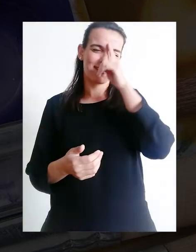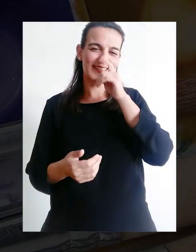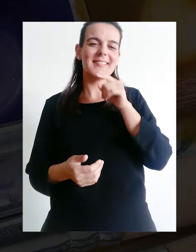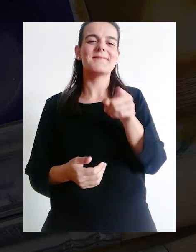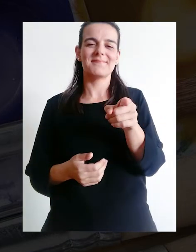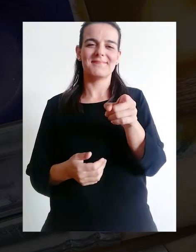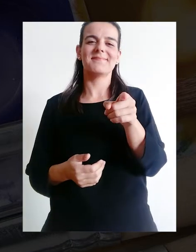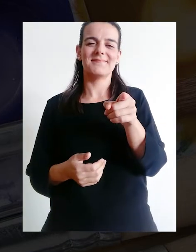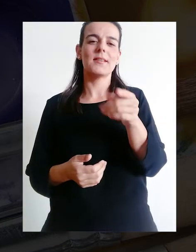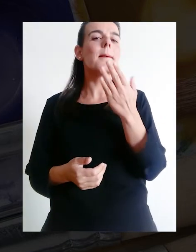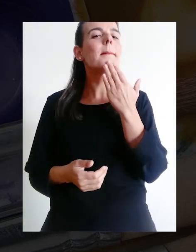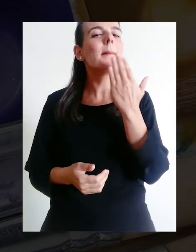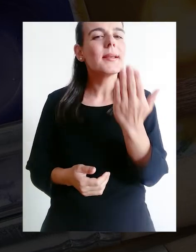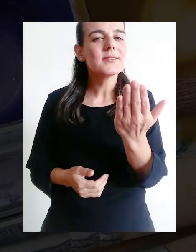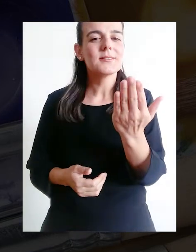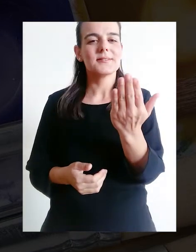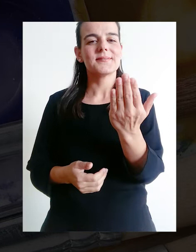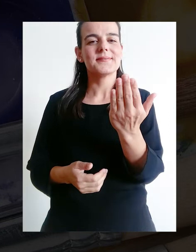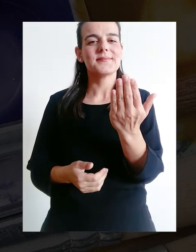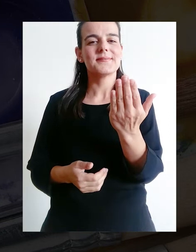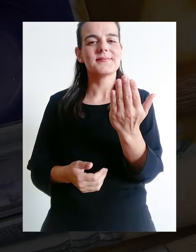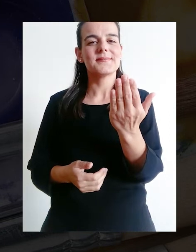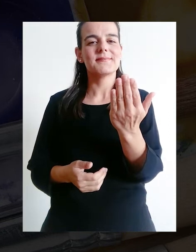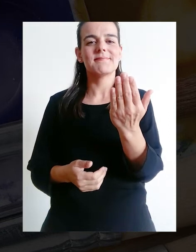E agora que te lembro, peço-te.